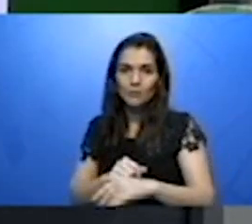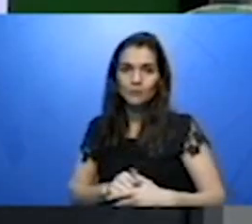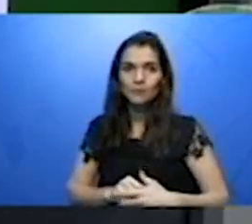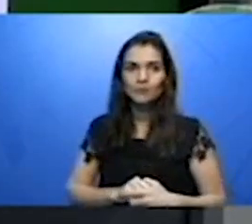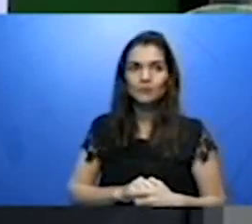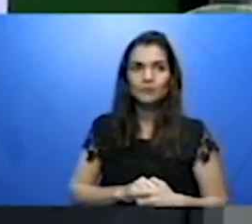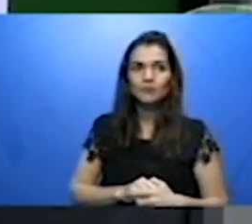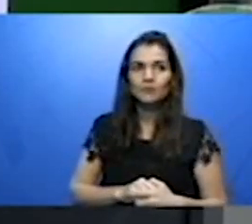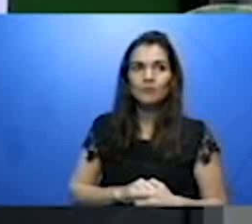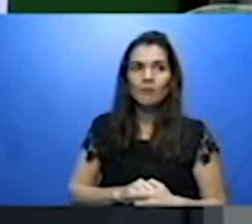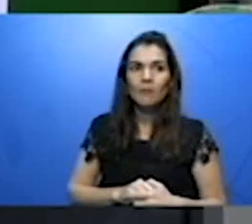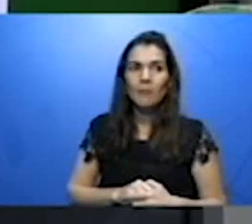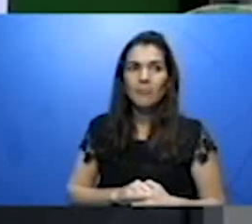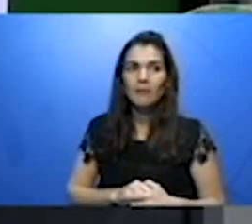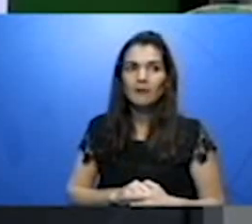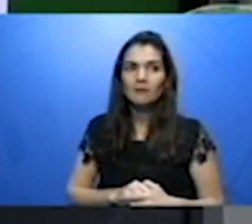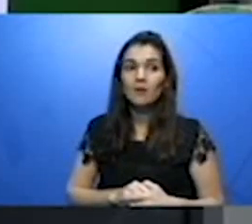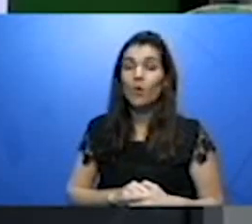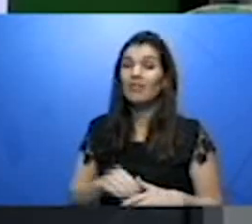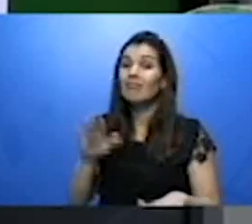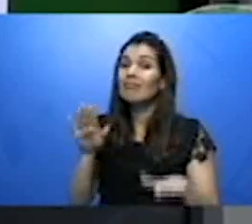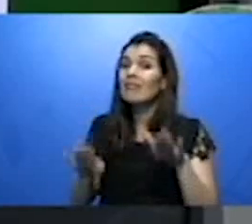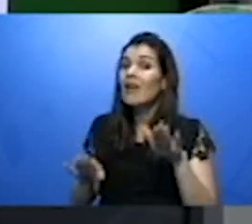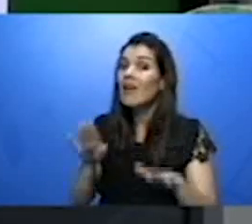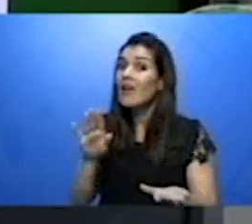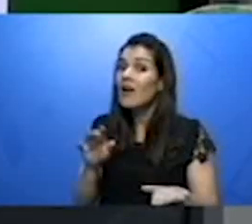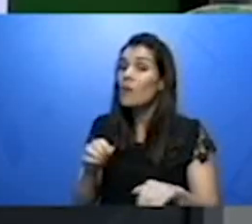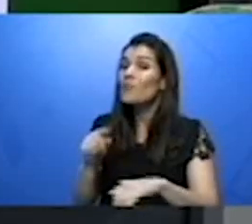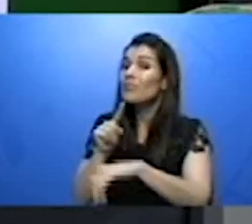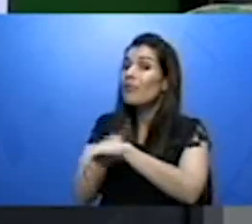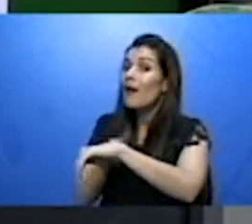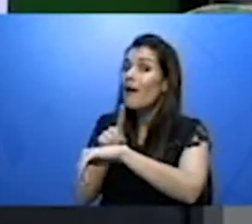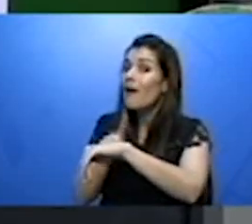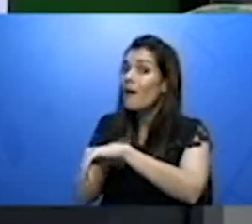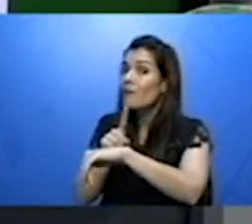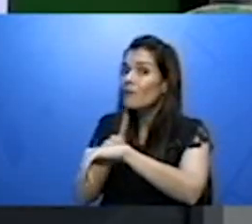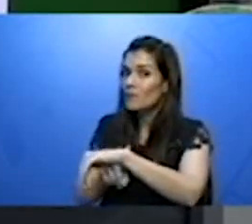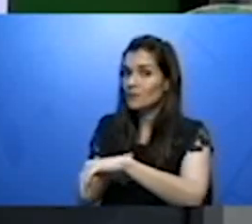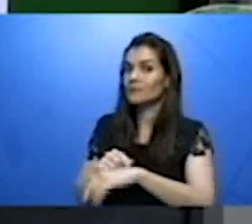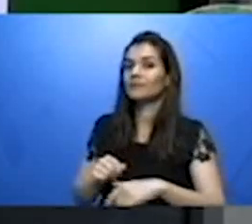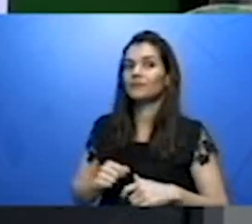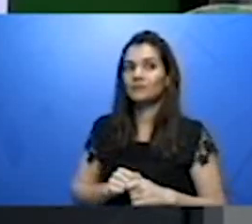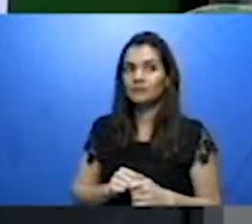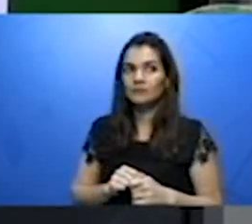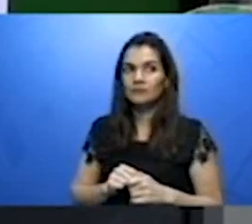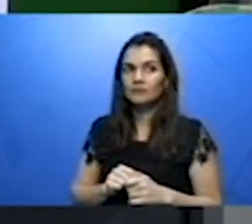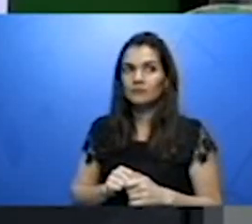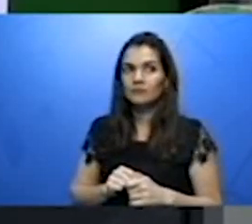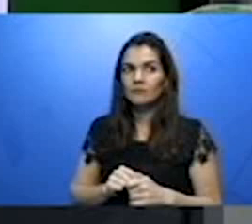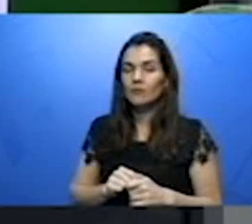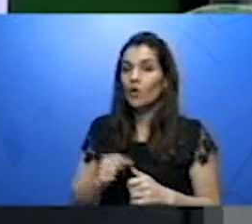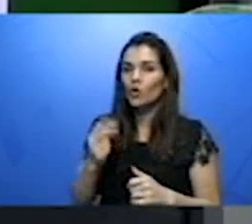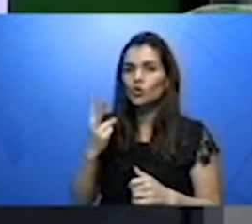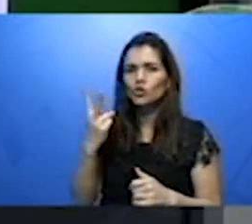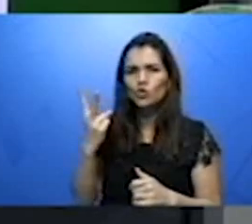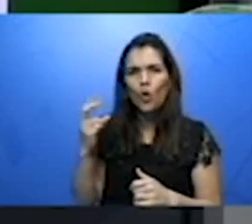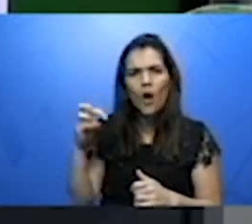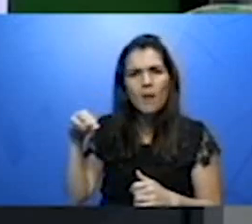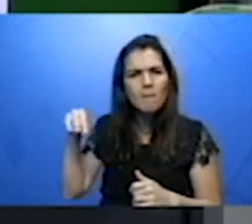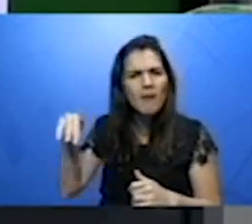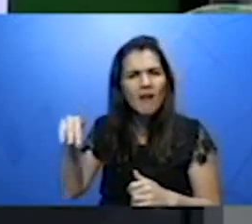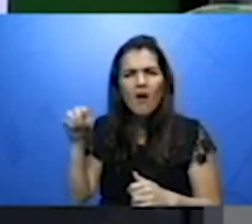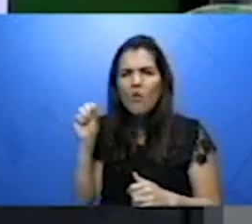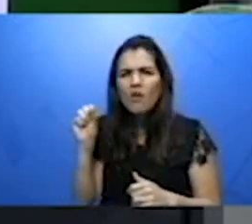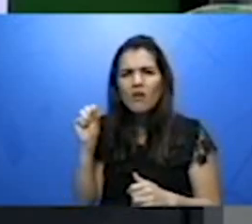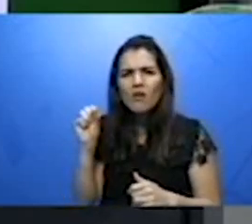e isso mesmo tempo também aqui nessa coluna dois metros dois